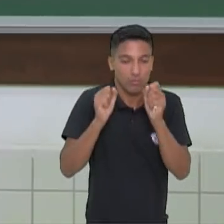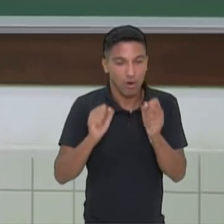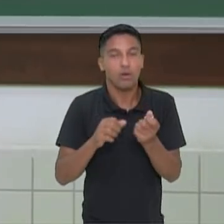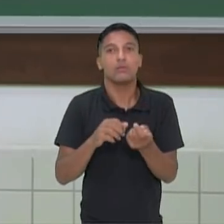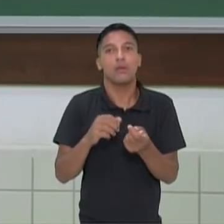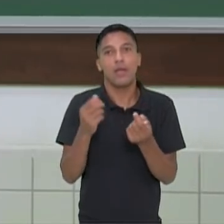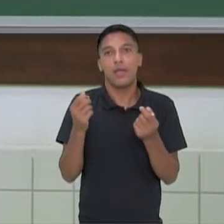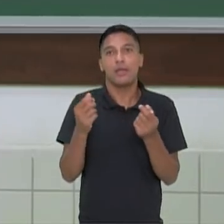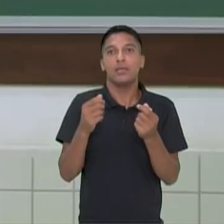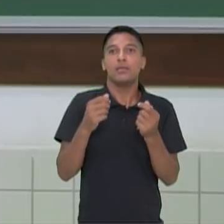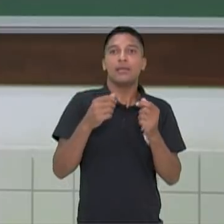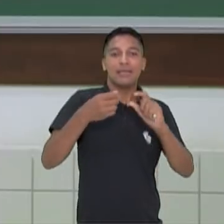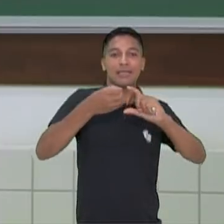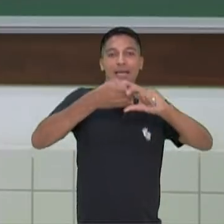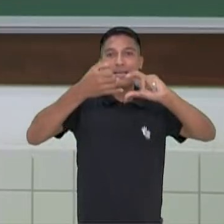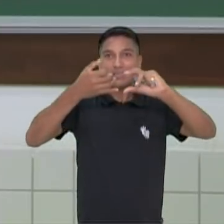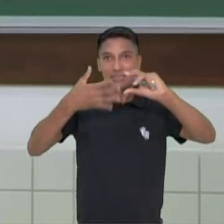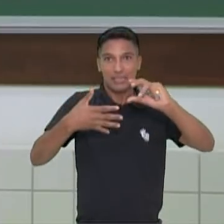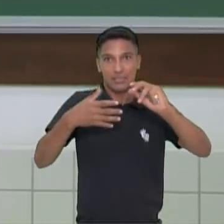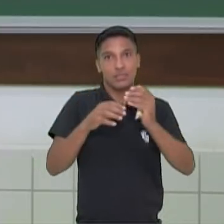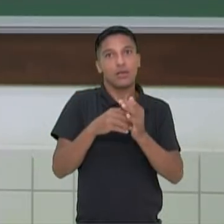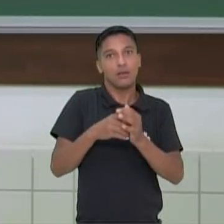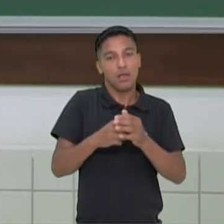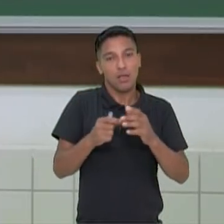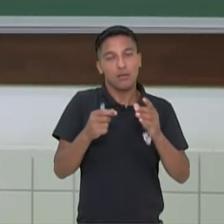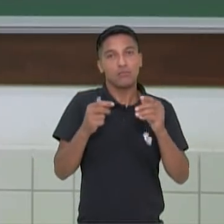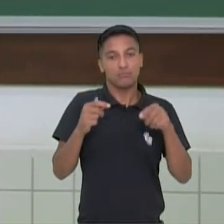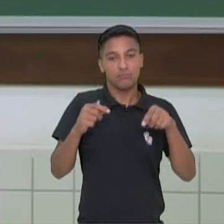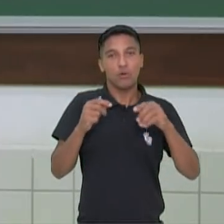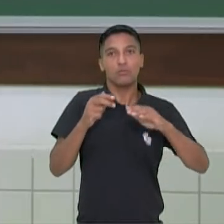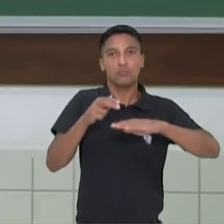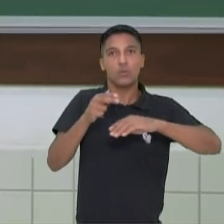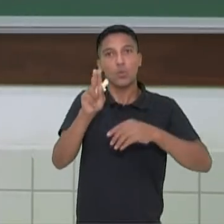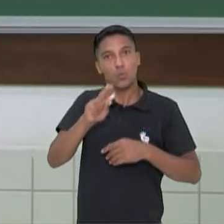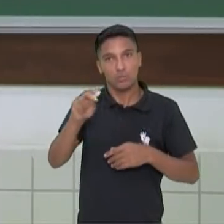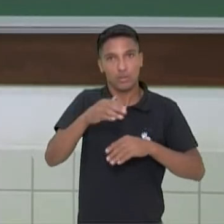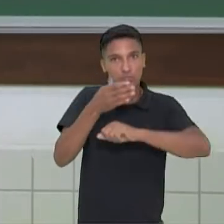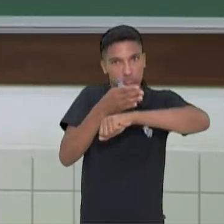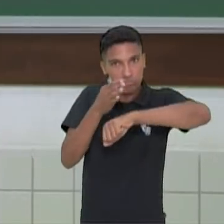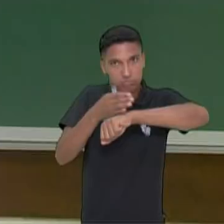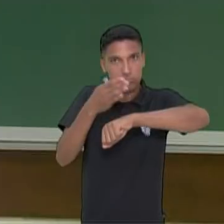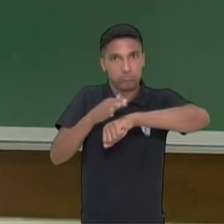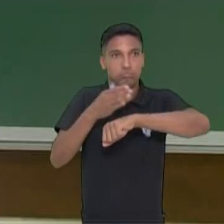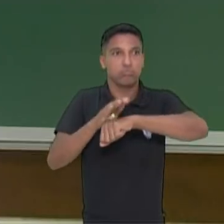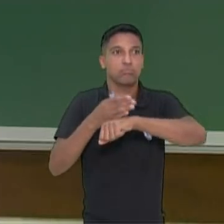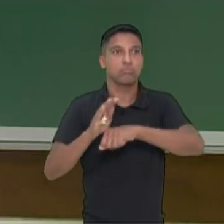né, para essas pistas que acabam misturando aí esses estilos, ok?